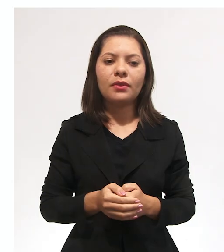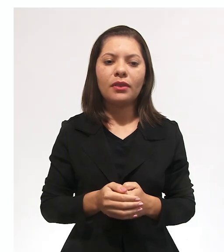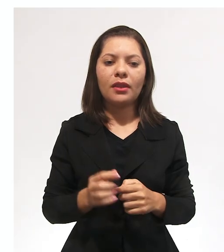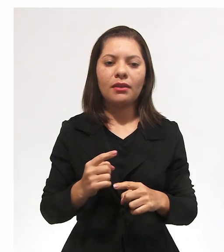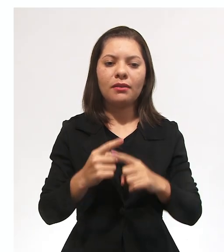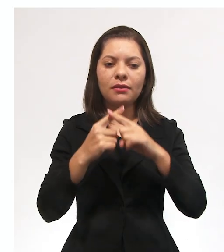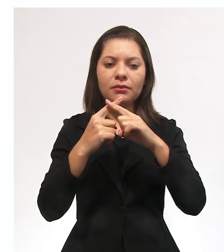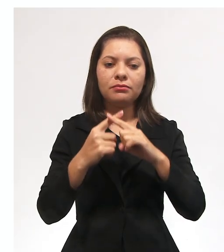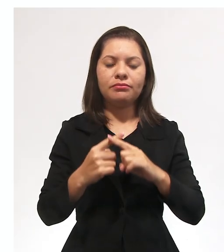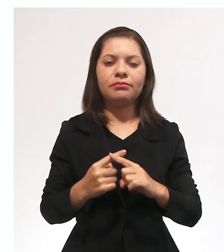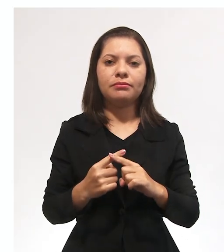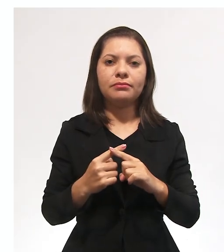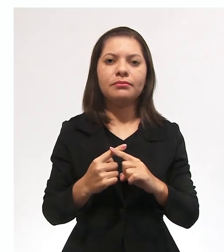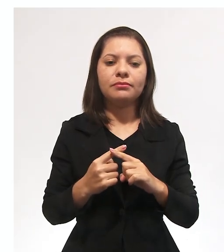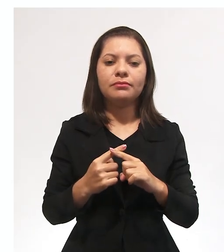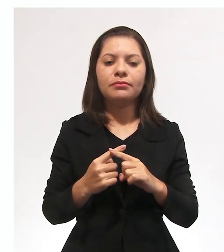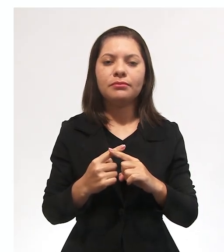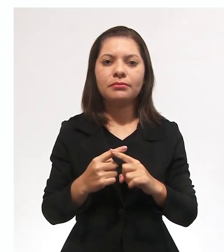vezes